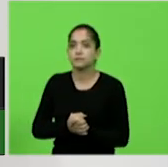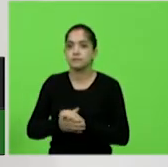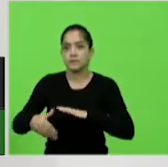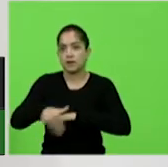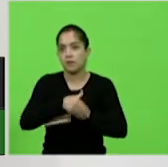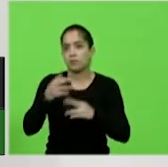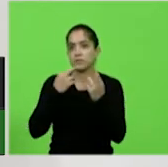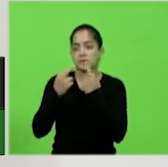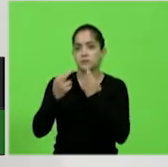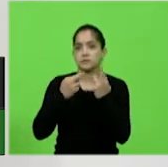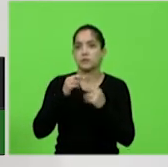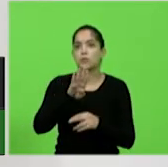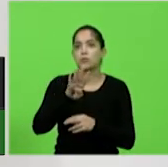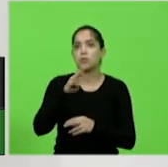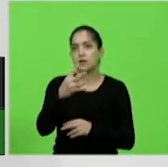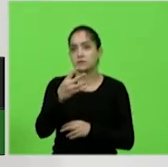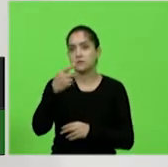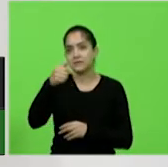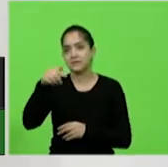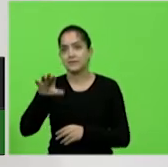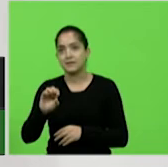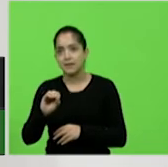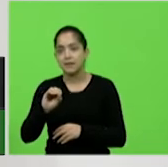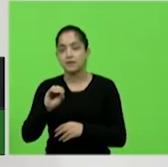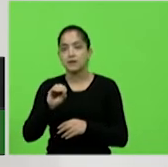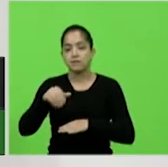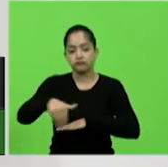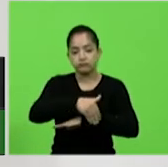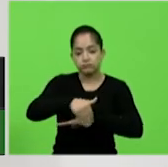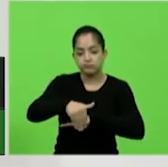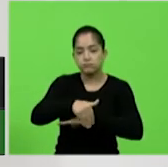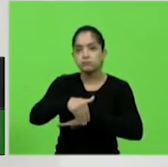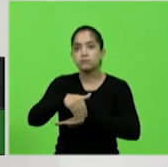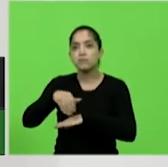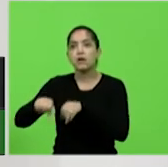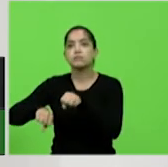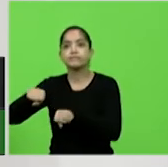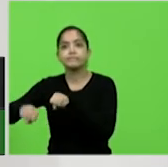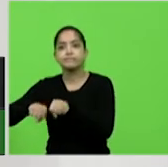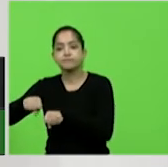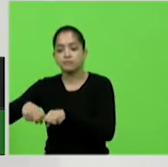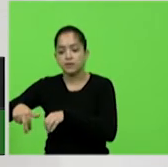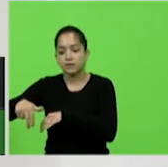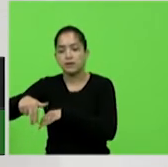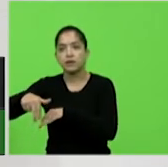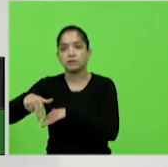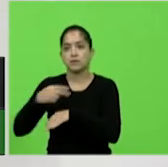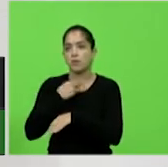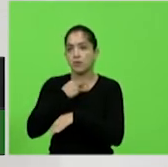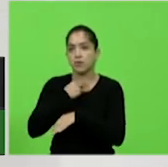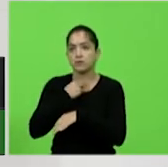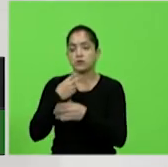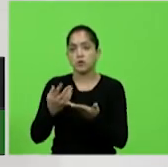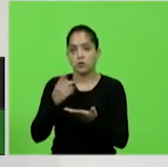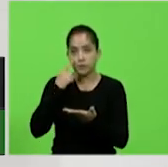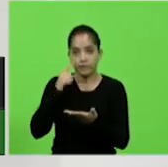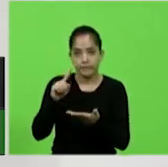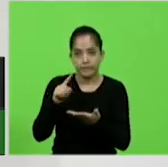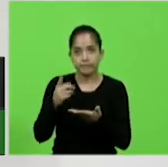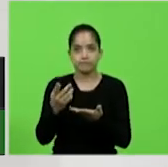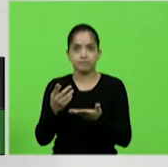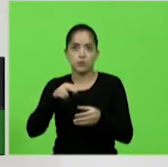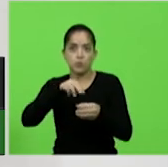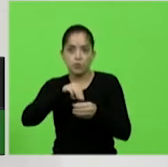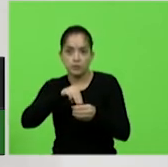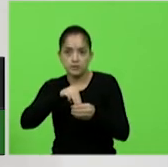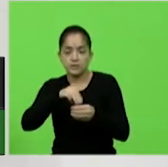Itajaí inteiro. Quer dizer que o ciclista não pode pedalar no acostamento. Quando a gente vê que os municípios, que o